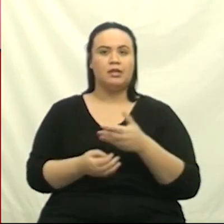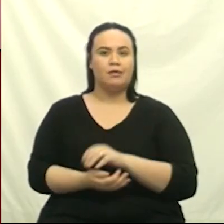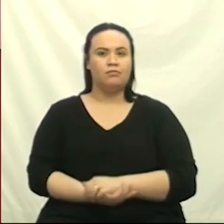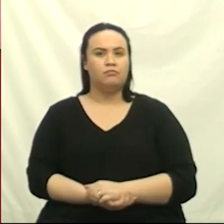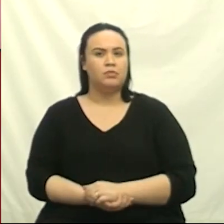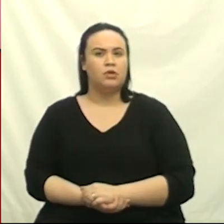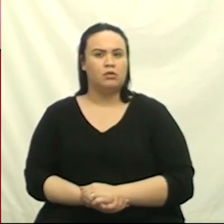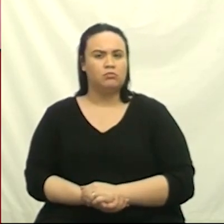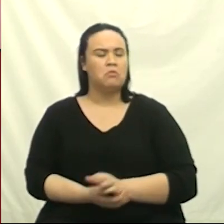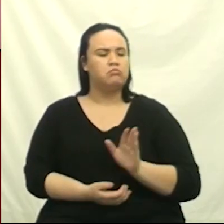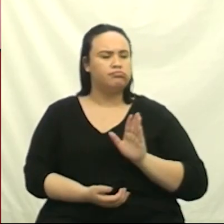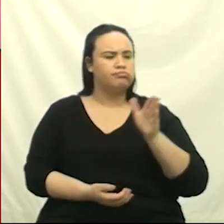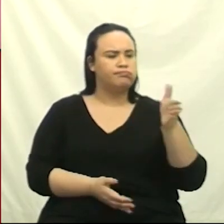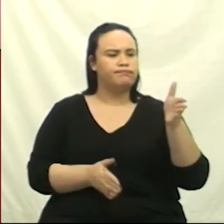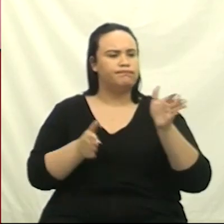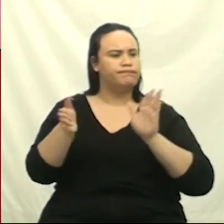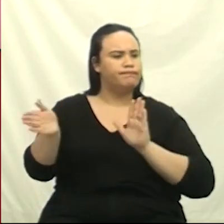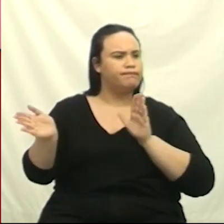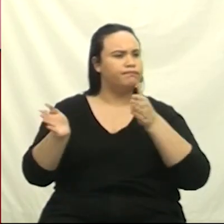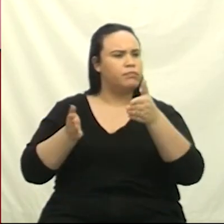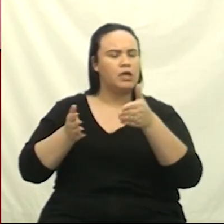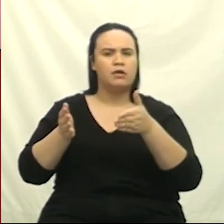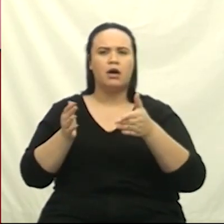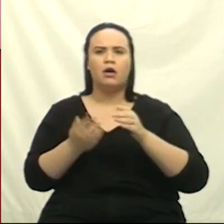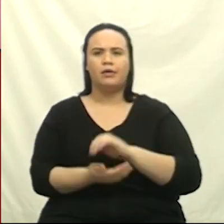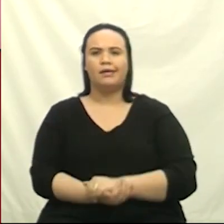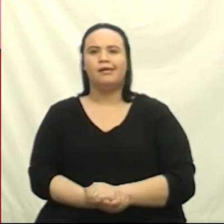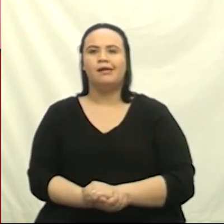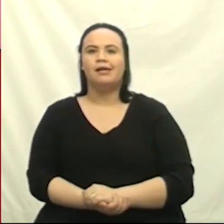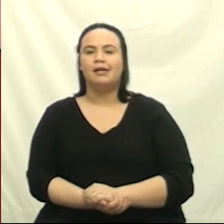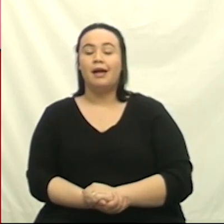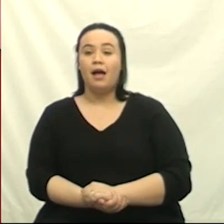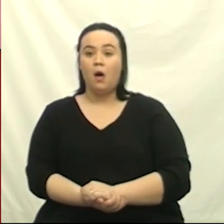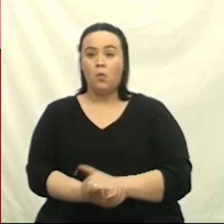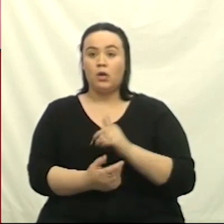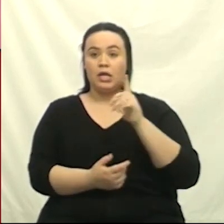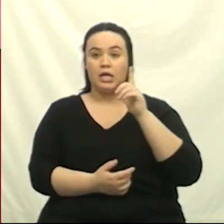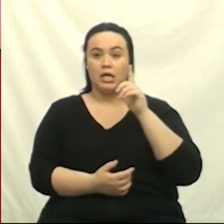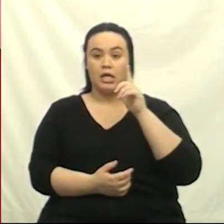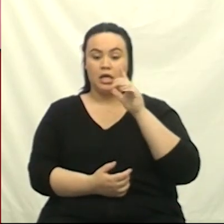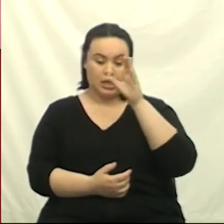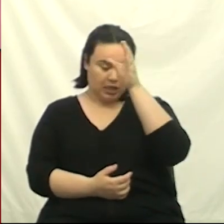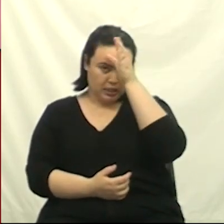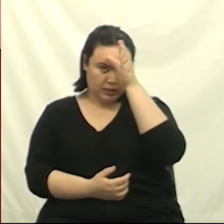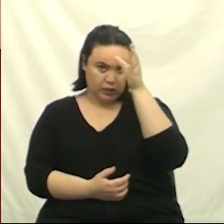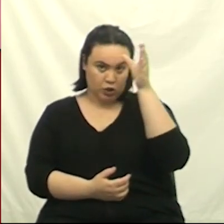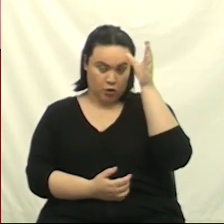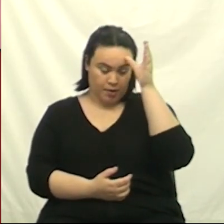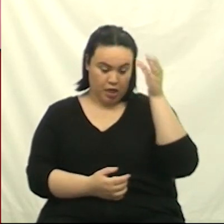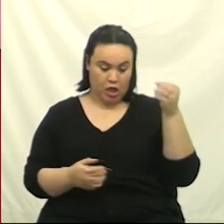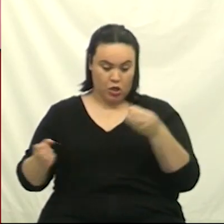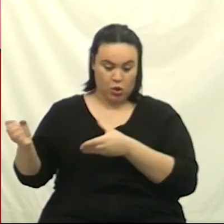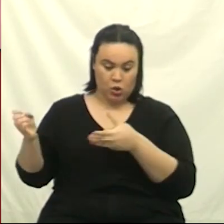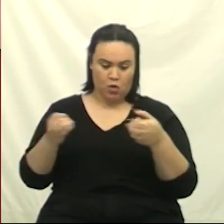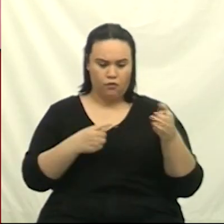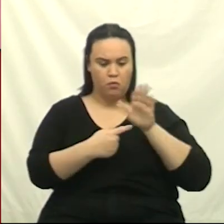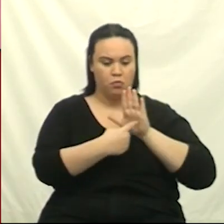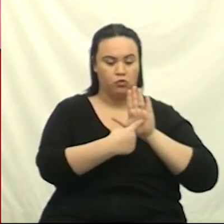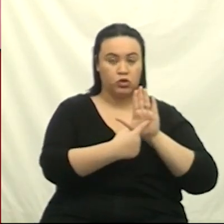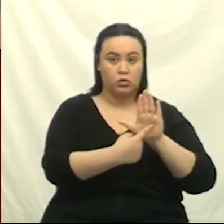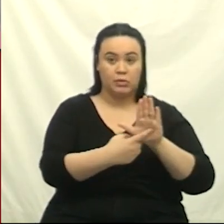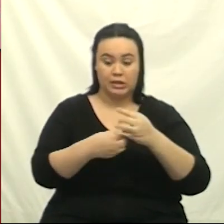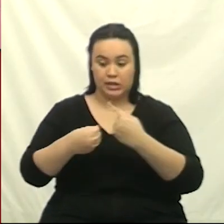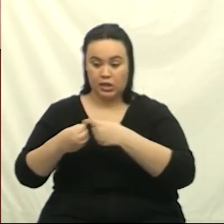pelas empresas de inovação e fazendo um quadro no meu Instagram que é o Criciúma da Inovação é visitando as empresas mostrando para o